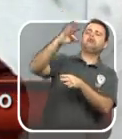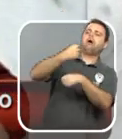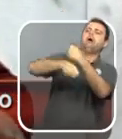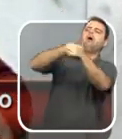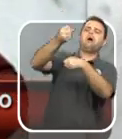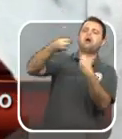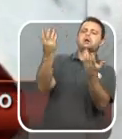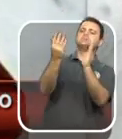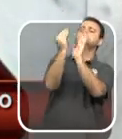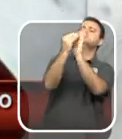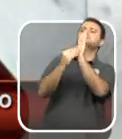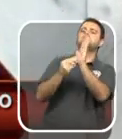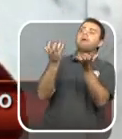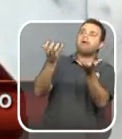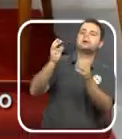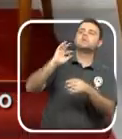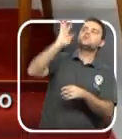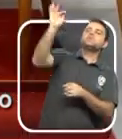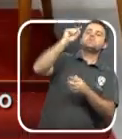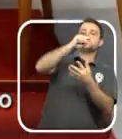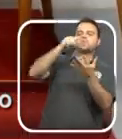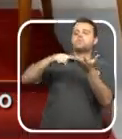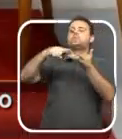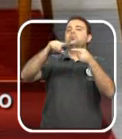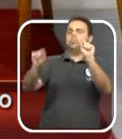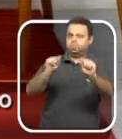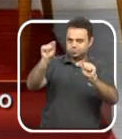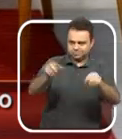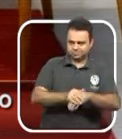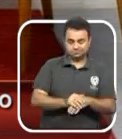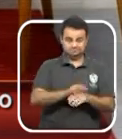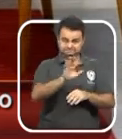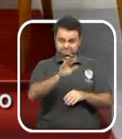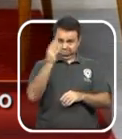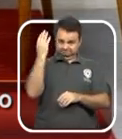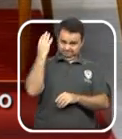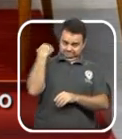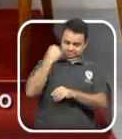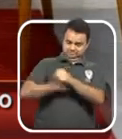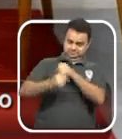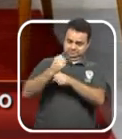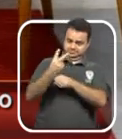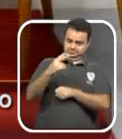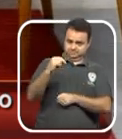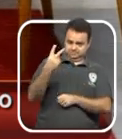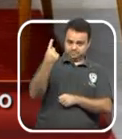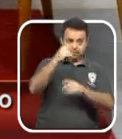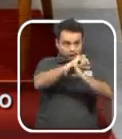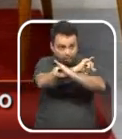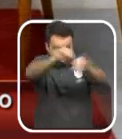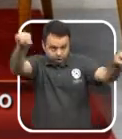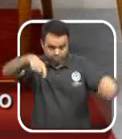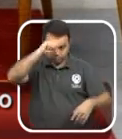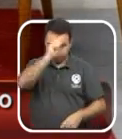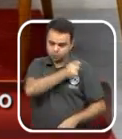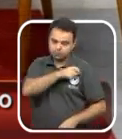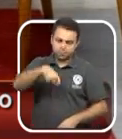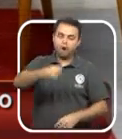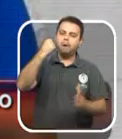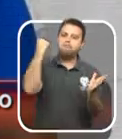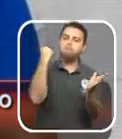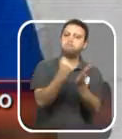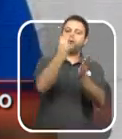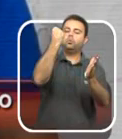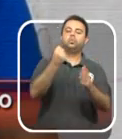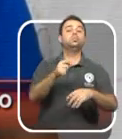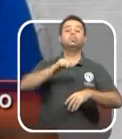esse parlamento nos próximos anos? Então, quando o Estado anunciou, ainda em 2021, a criação da região